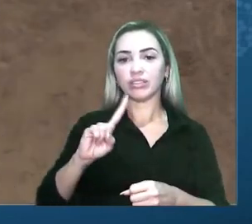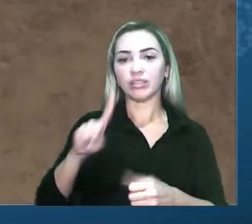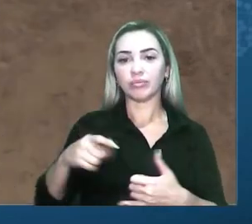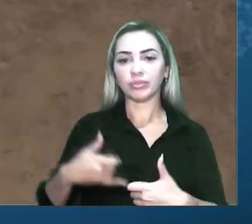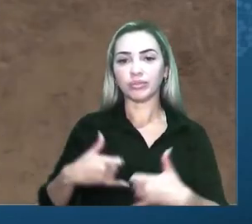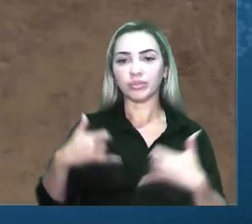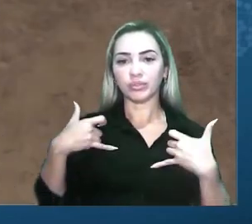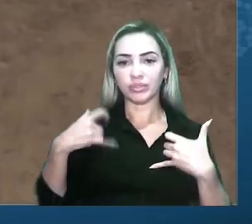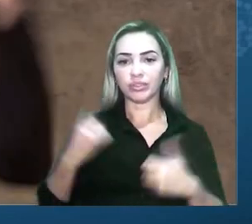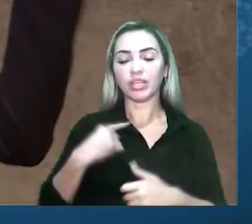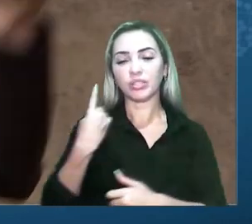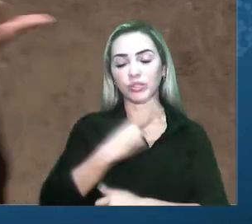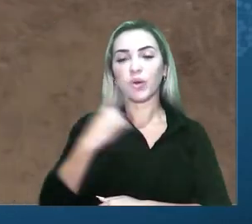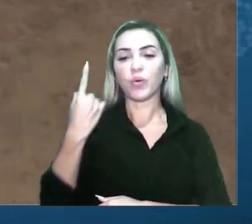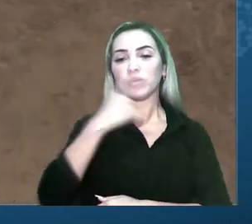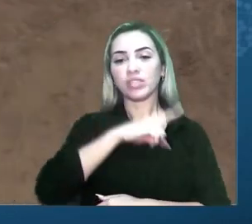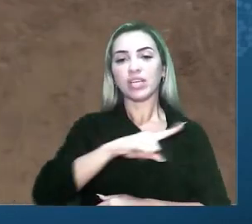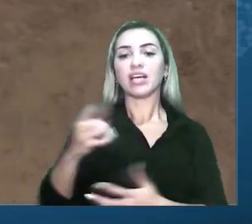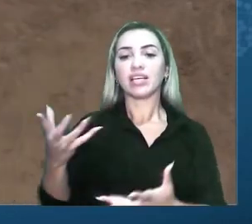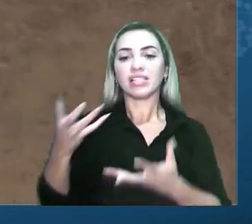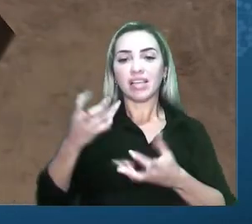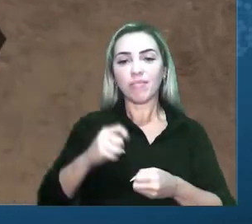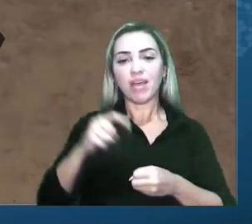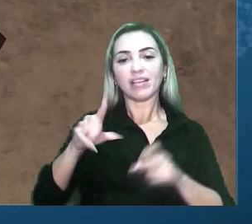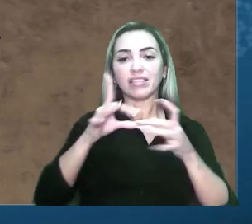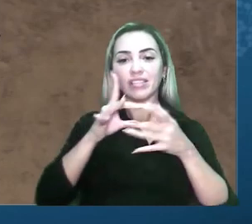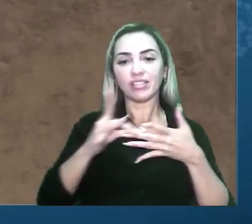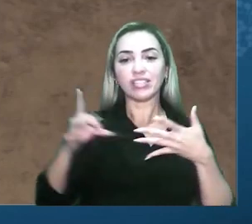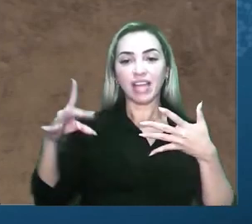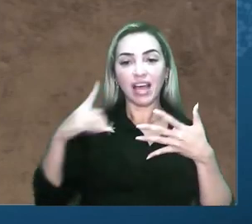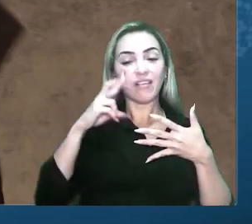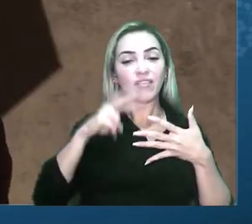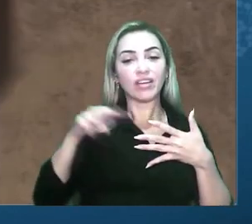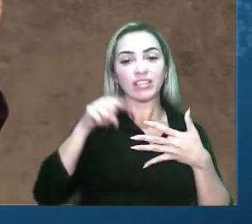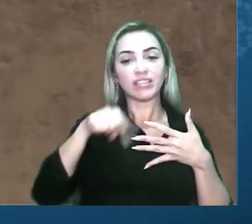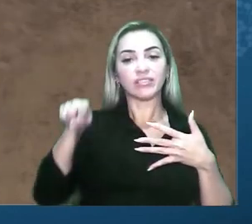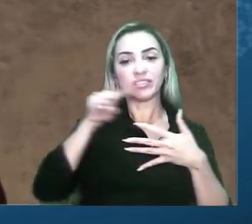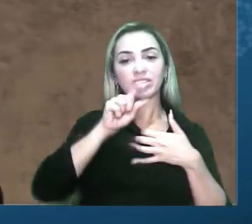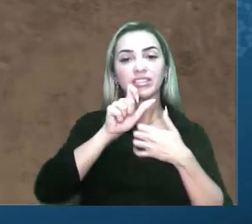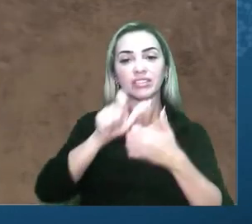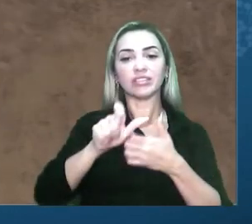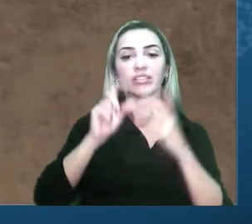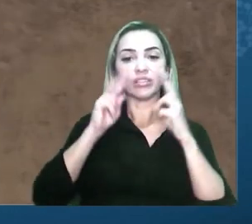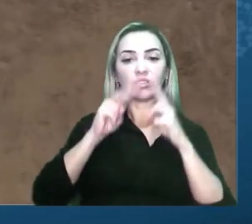a gente conseguir receber esse destaque e ver que vocês estão reconhecendo.